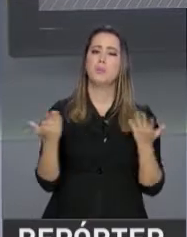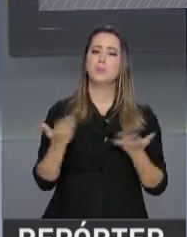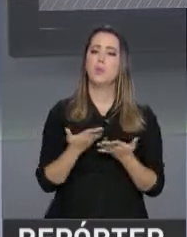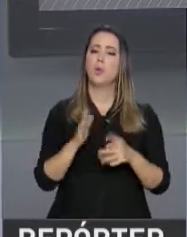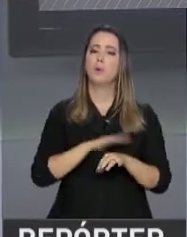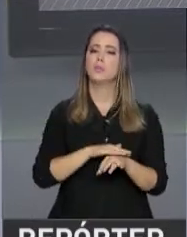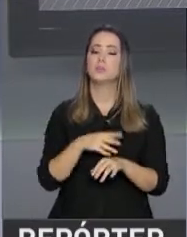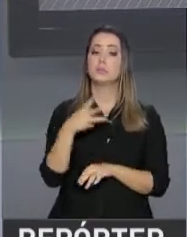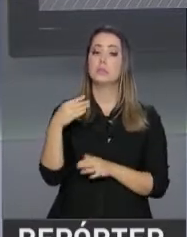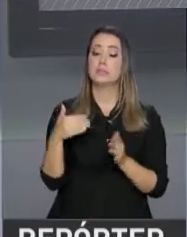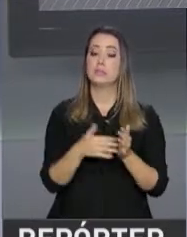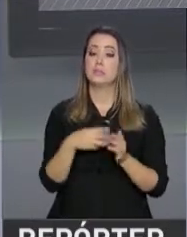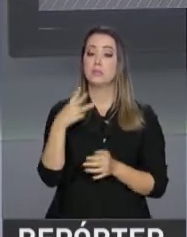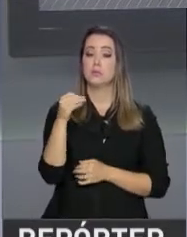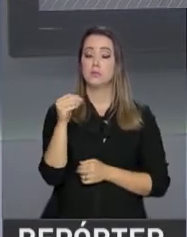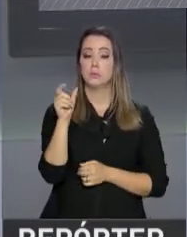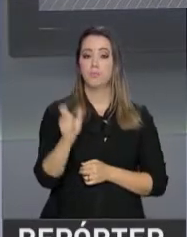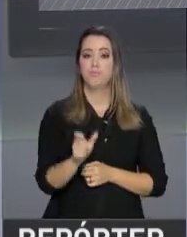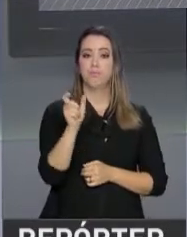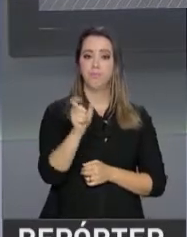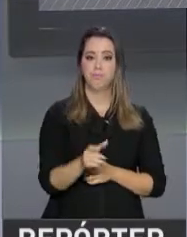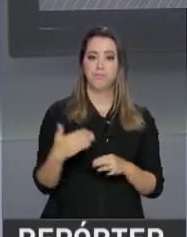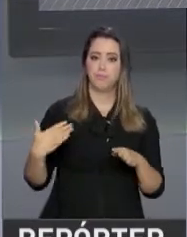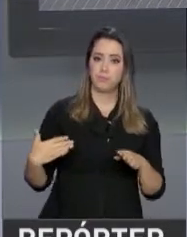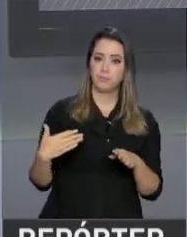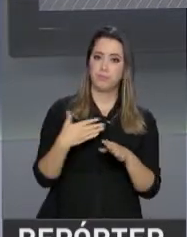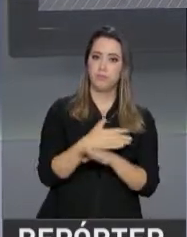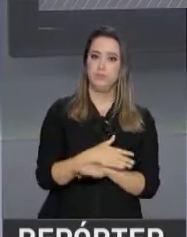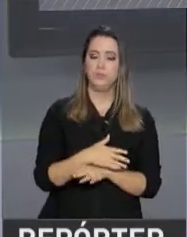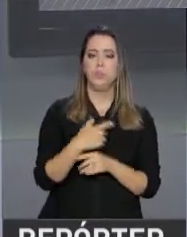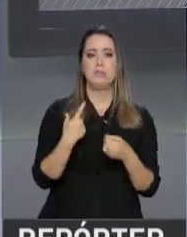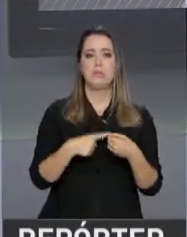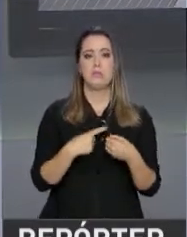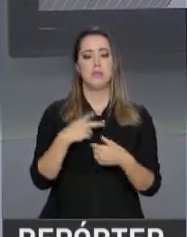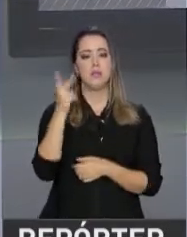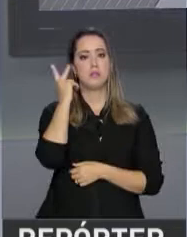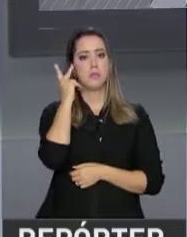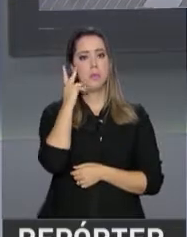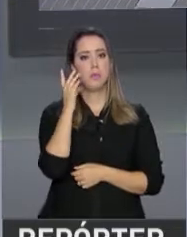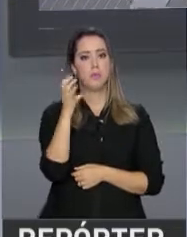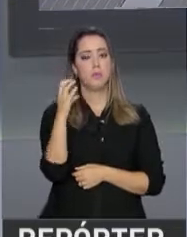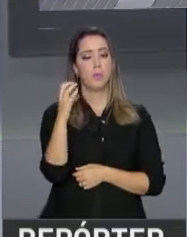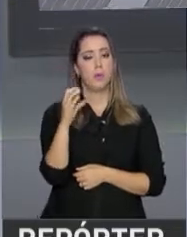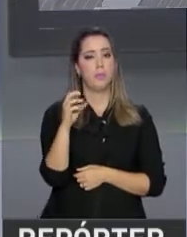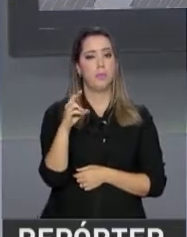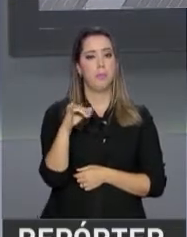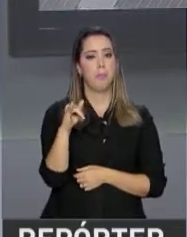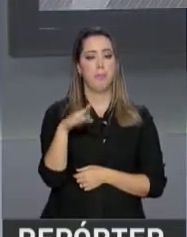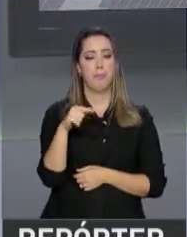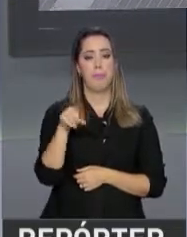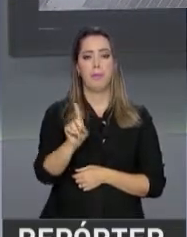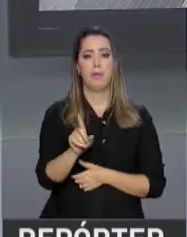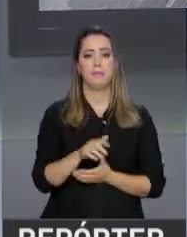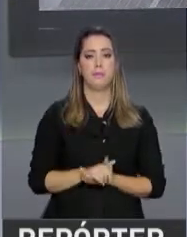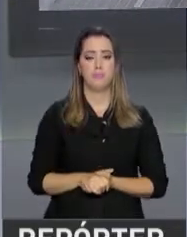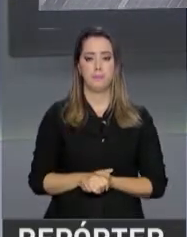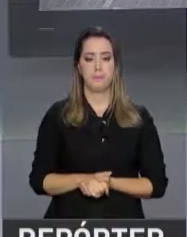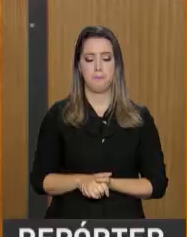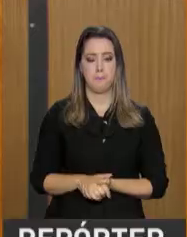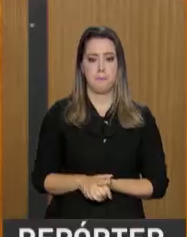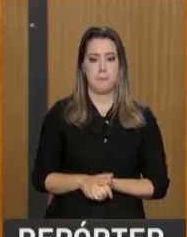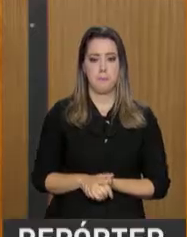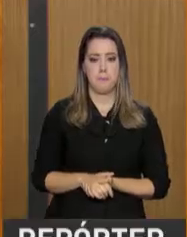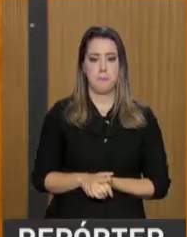momento até 300 venezuelanos serão levados para as cidades de são paulo cuiabá seguindo alguns critérios